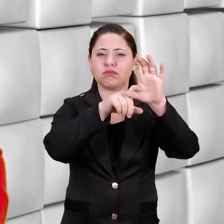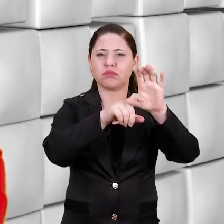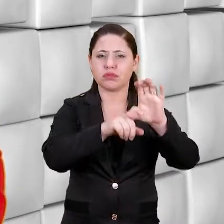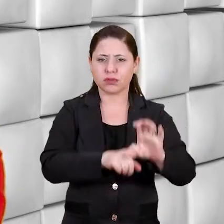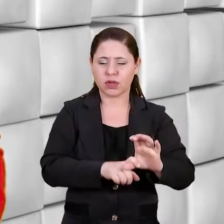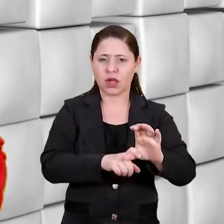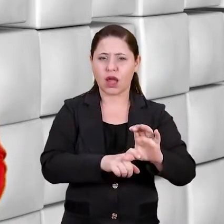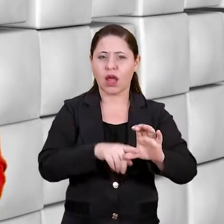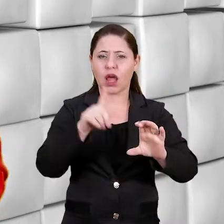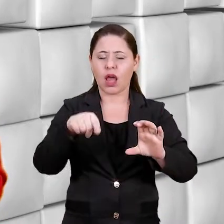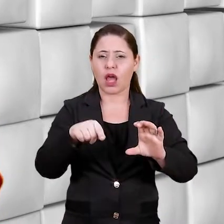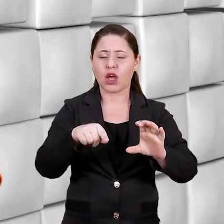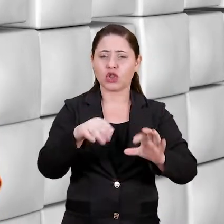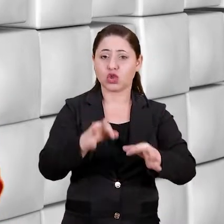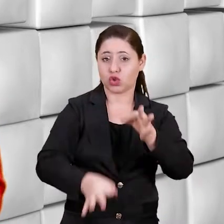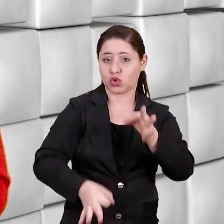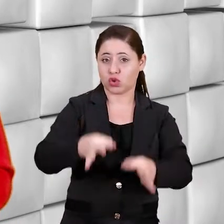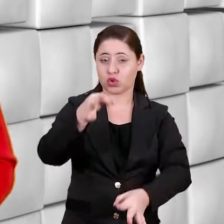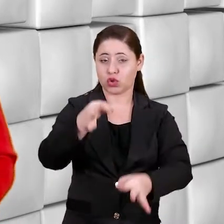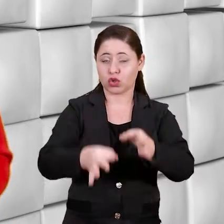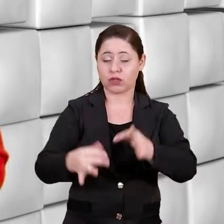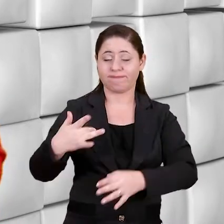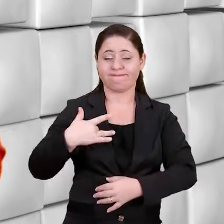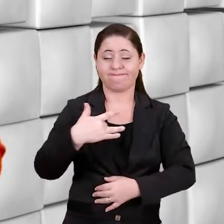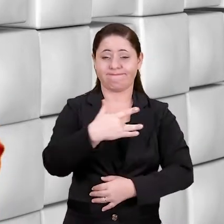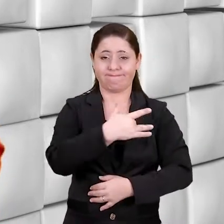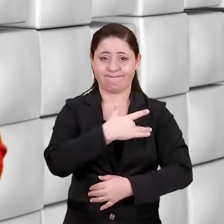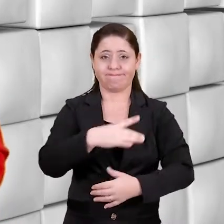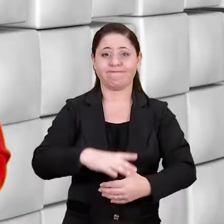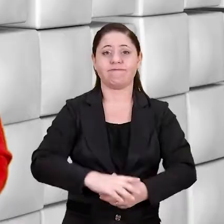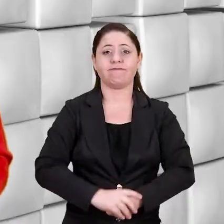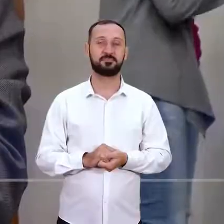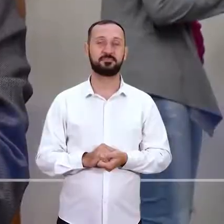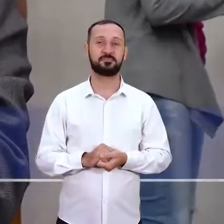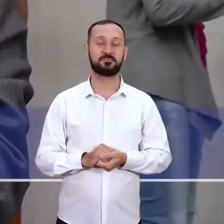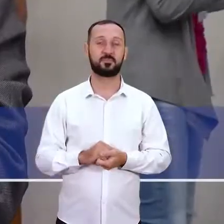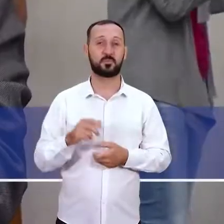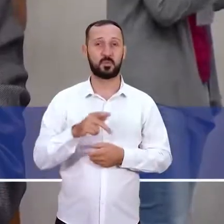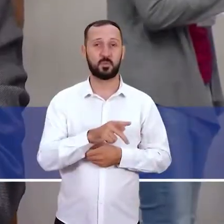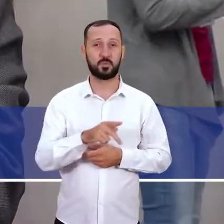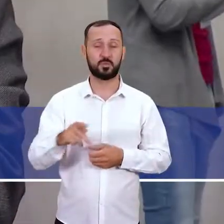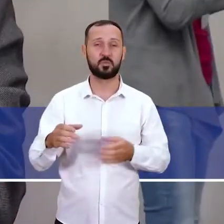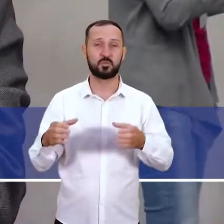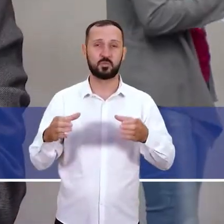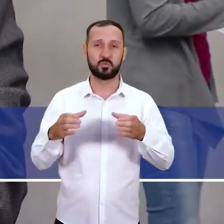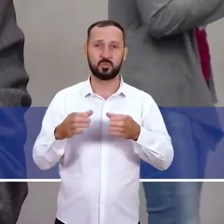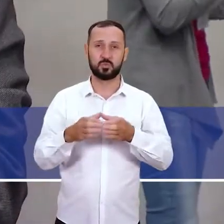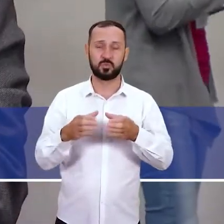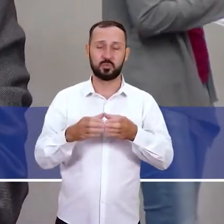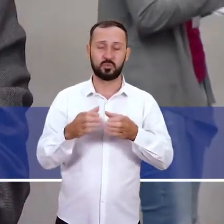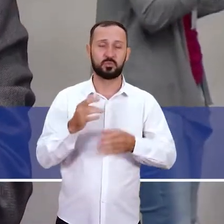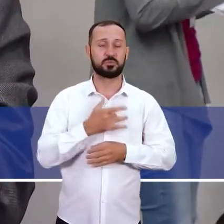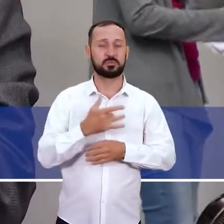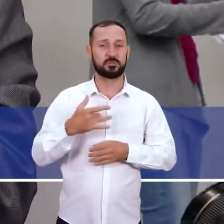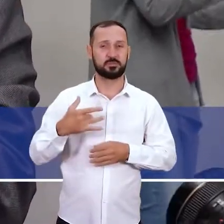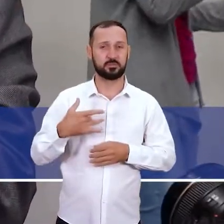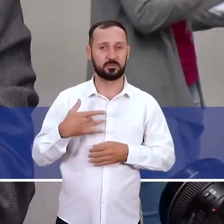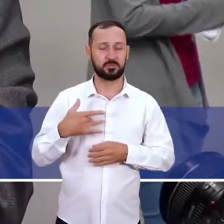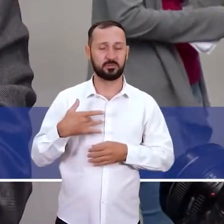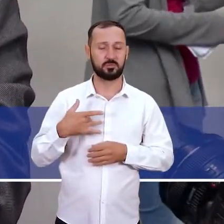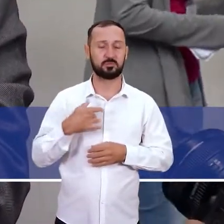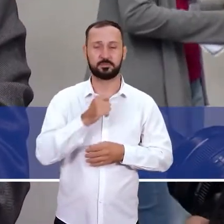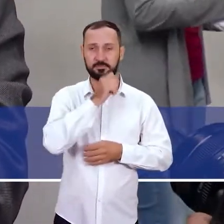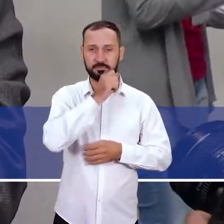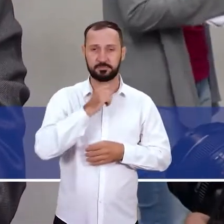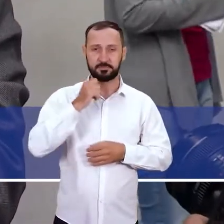déficit leva à chamada judicialização da saúde. O presidente da Comissão Permanente de Saúde, deputado